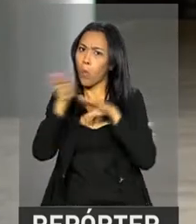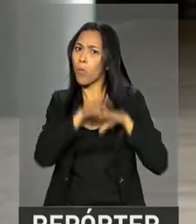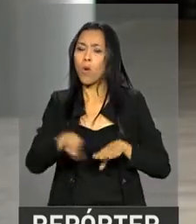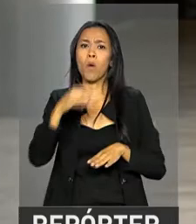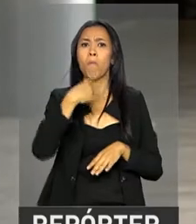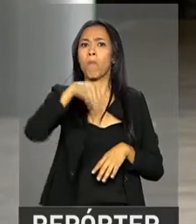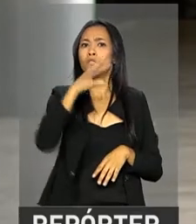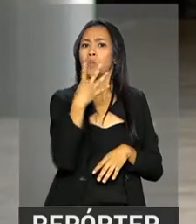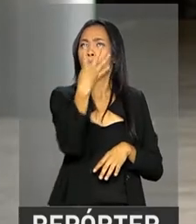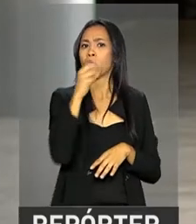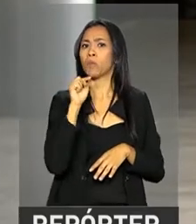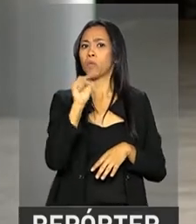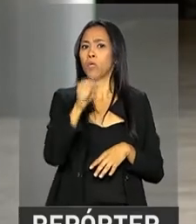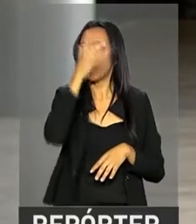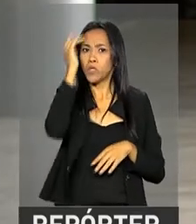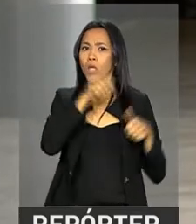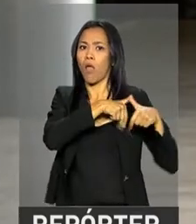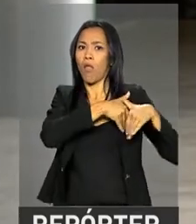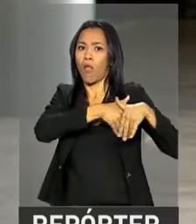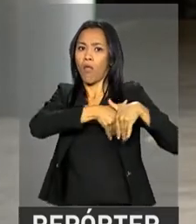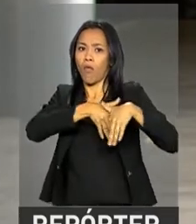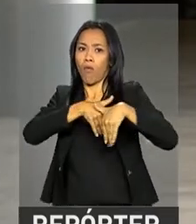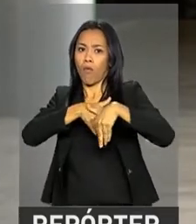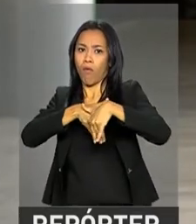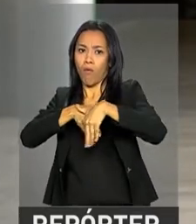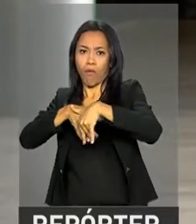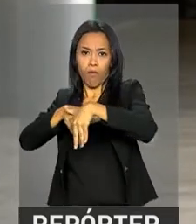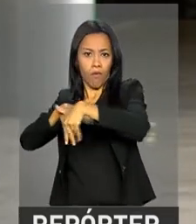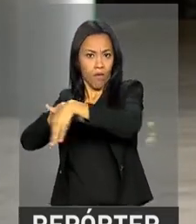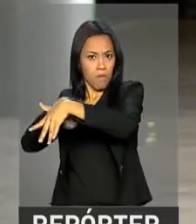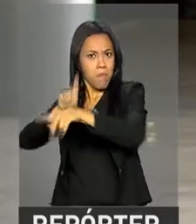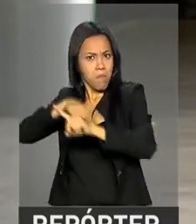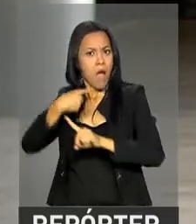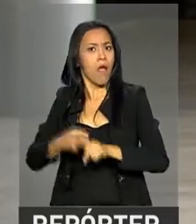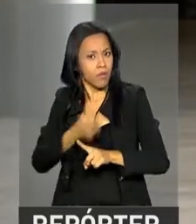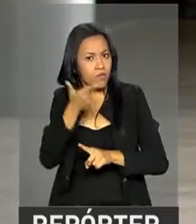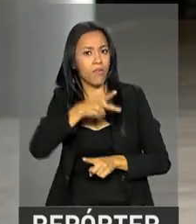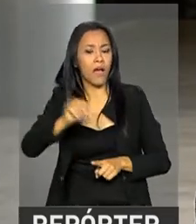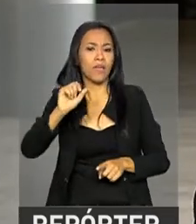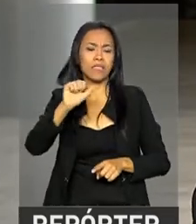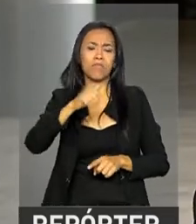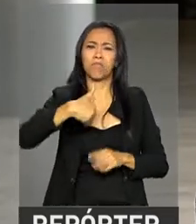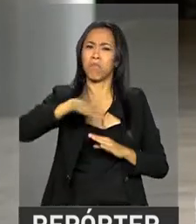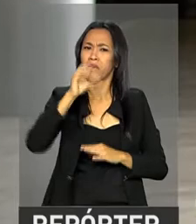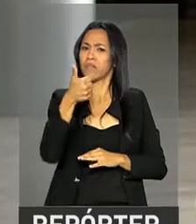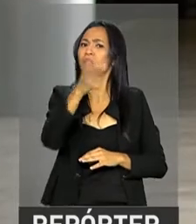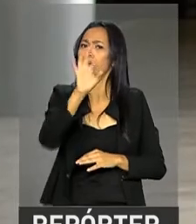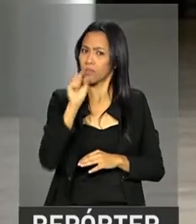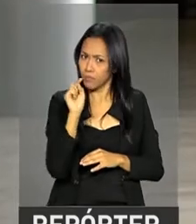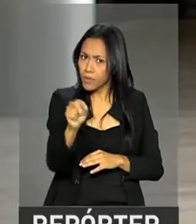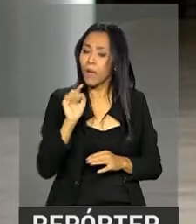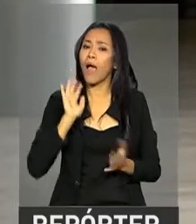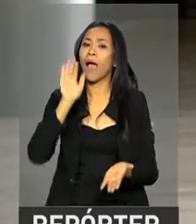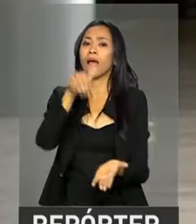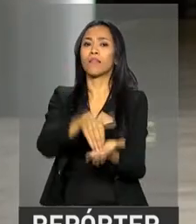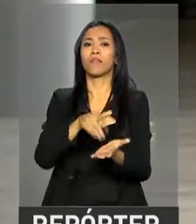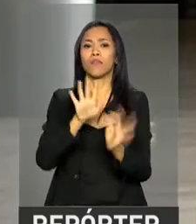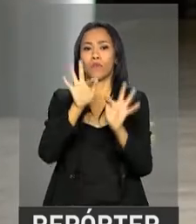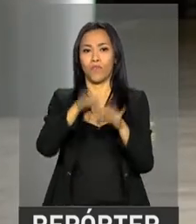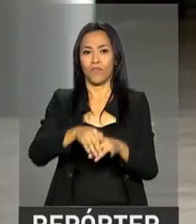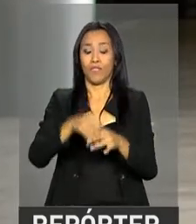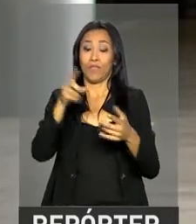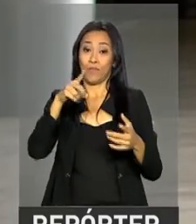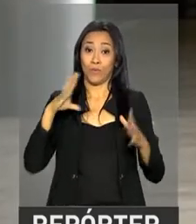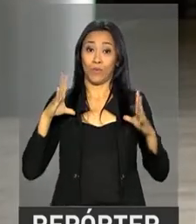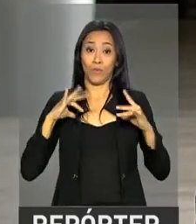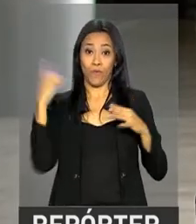é a pé é na rodovia e esse número deve aumentar passar de 10 mil o final do feriadão